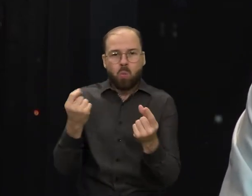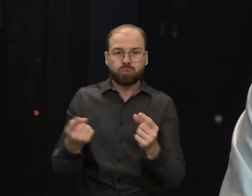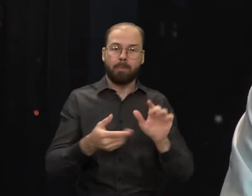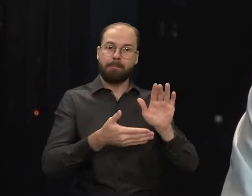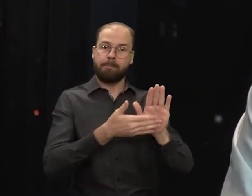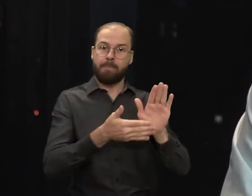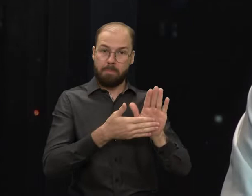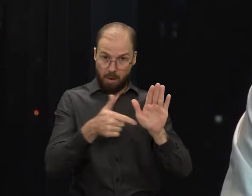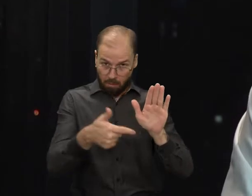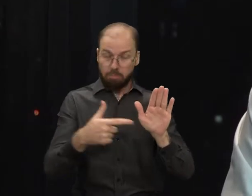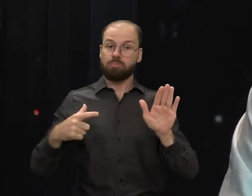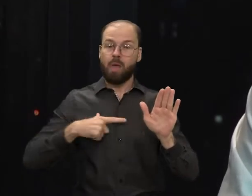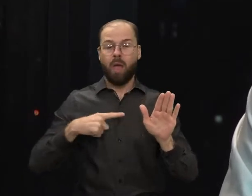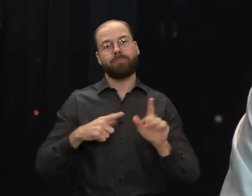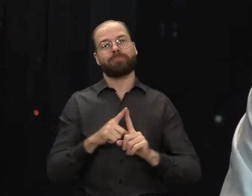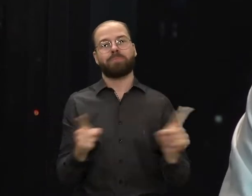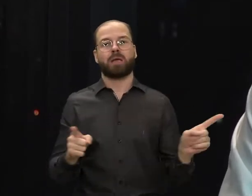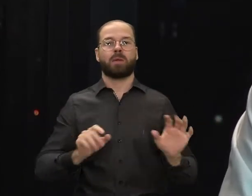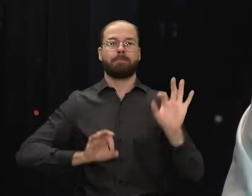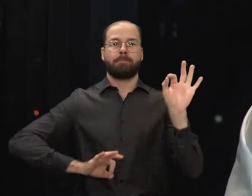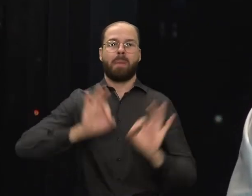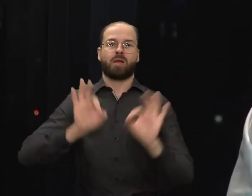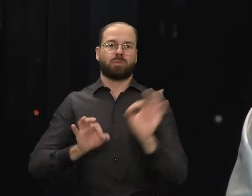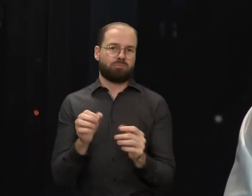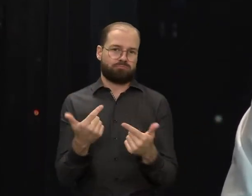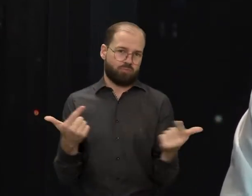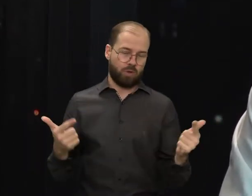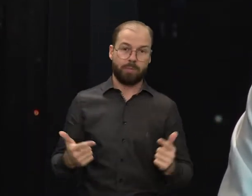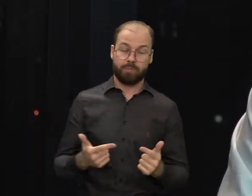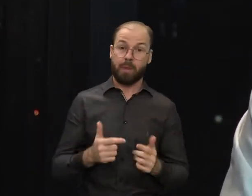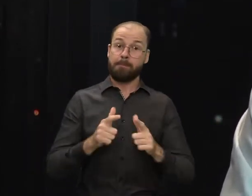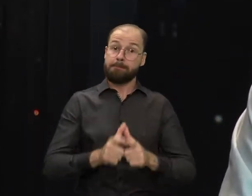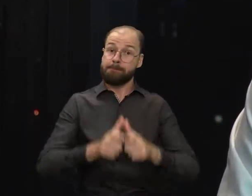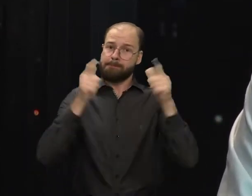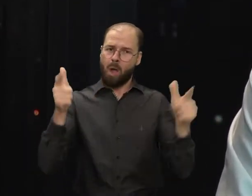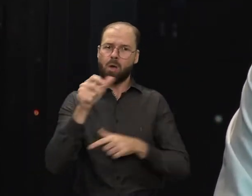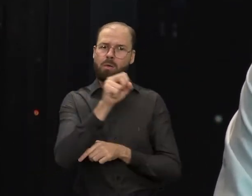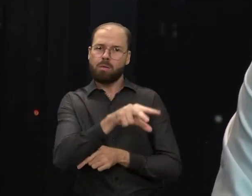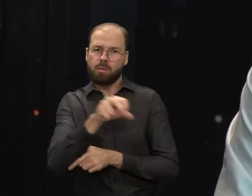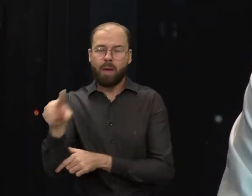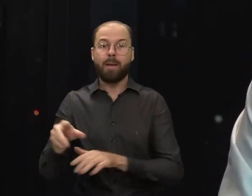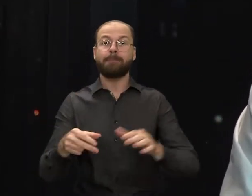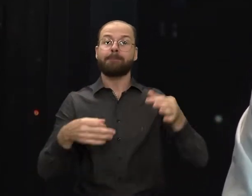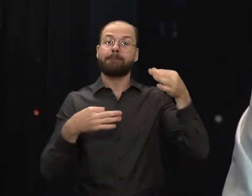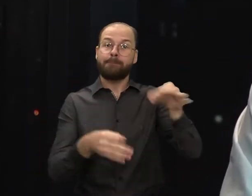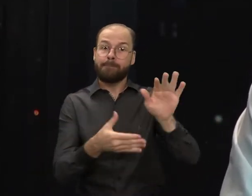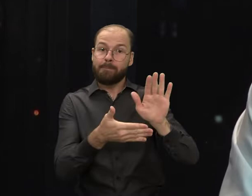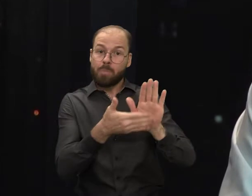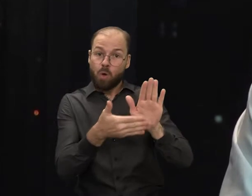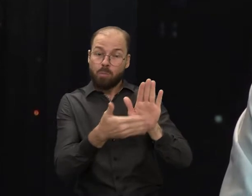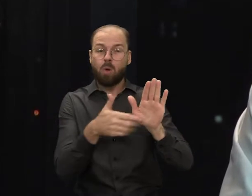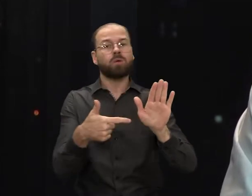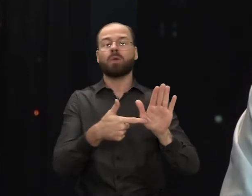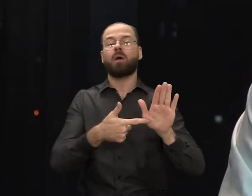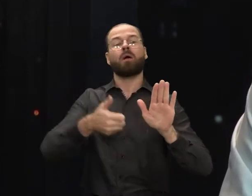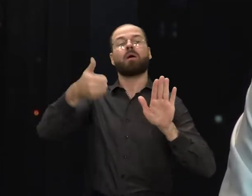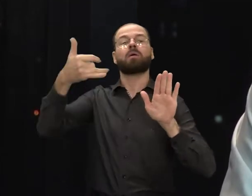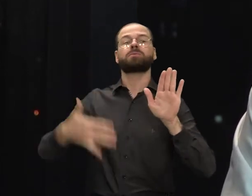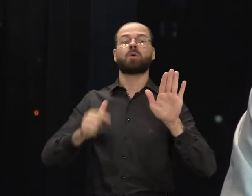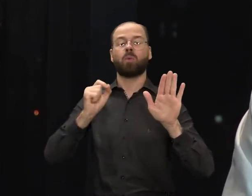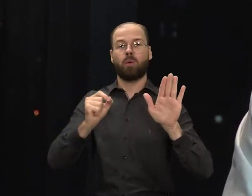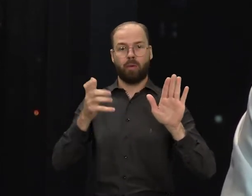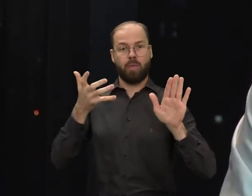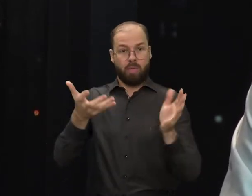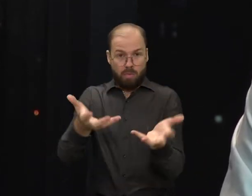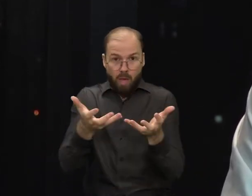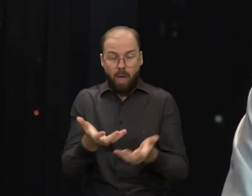né? Mas é planejamento, não tem. Existe boa parte dos planos, falam muito em acelerar o processo